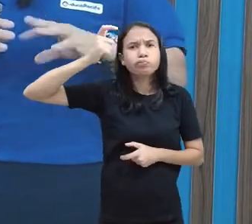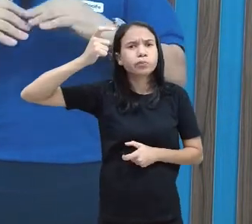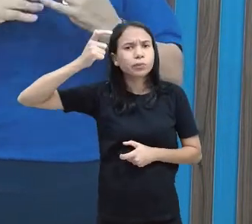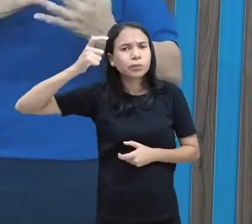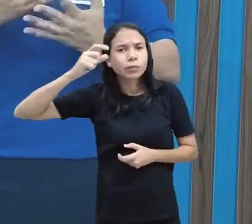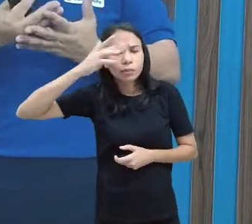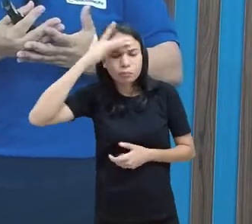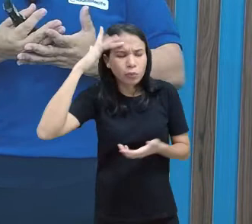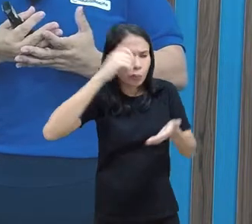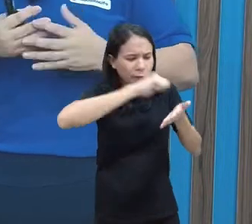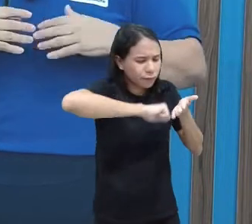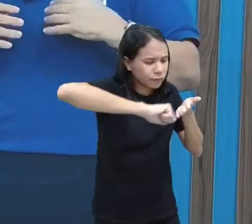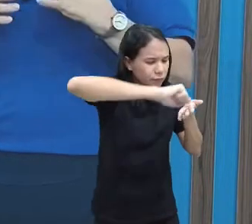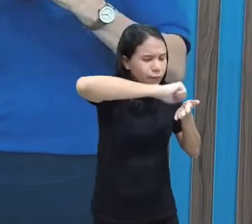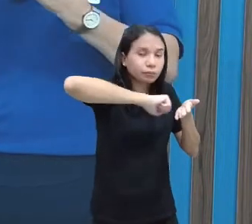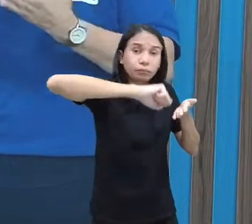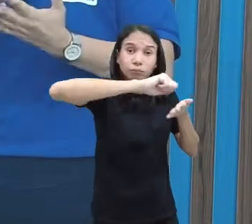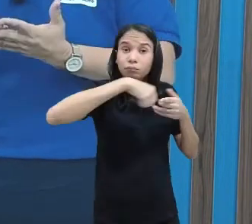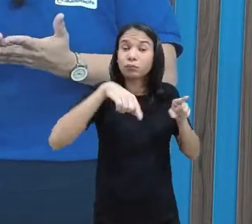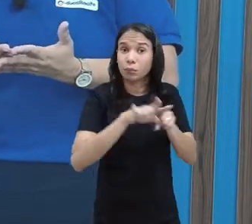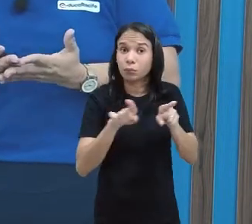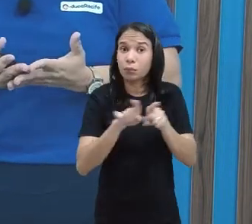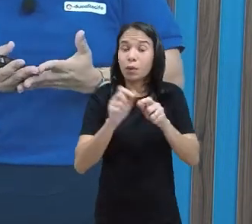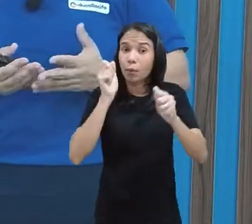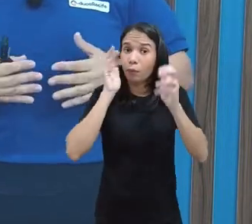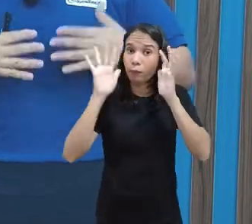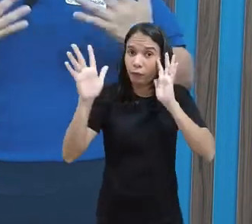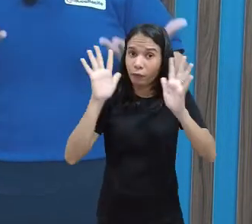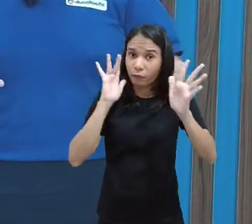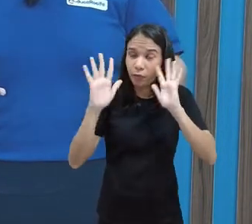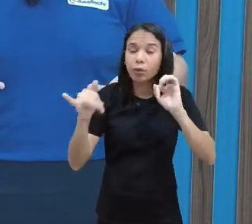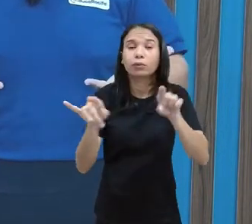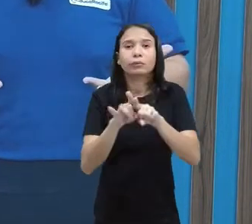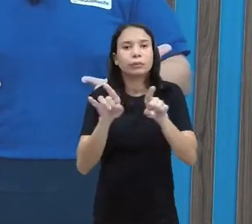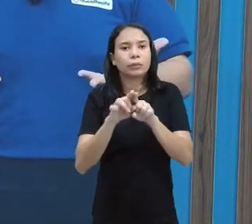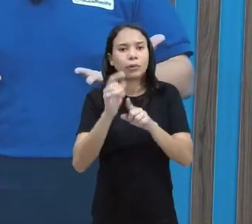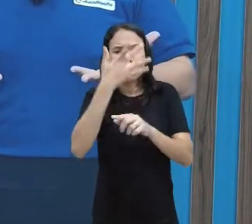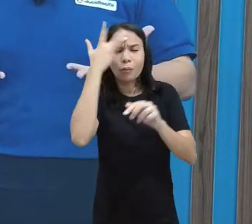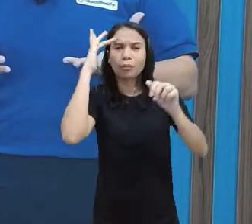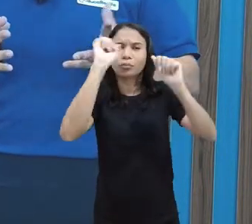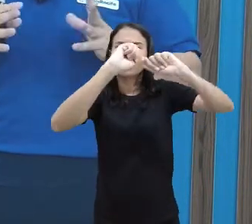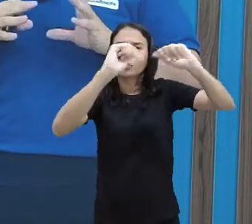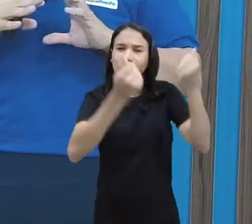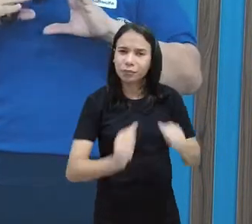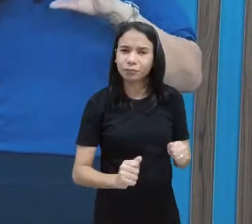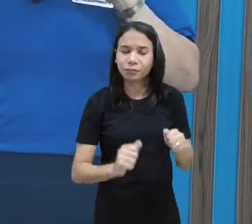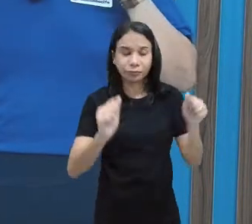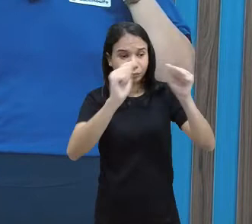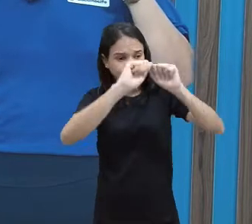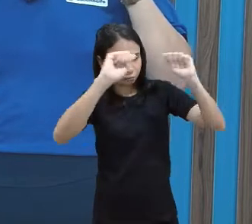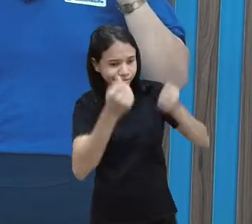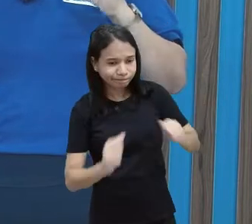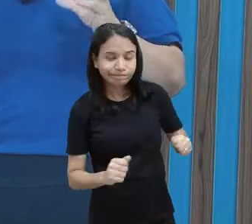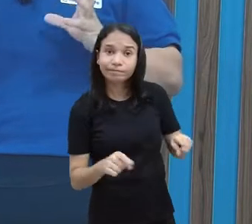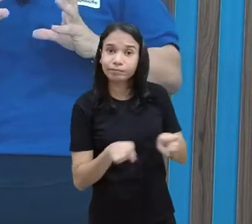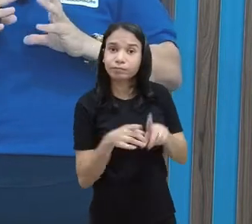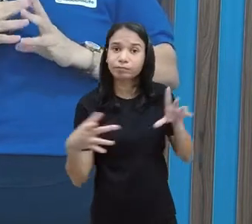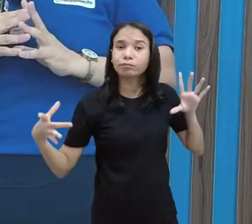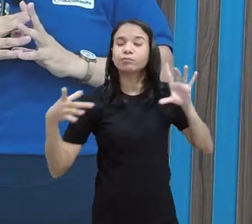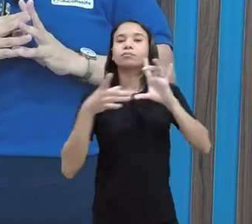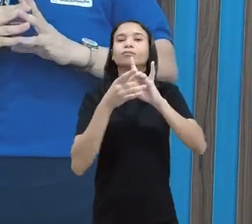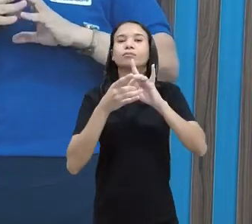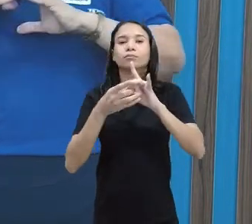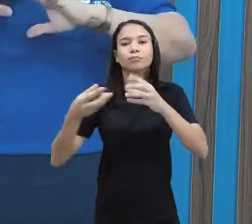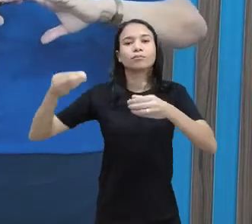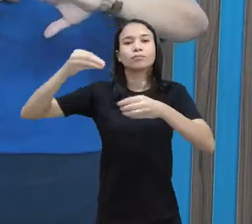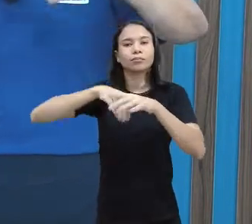os escritores, os filósofos e os artistas, né, porque os artistas eles fazem parte desse